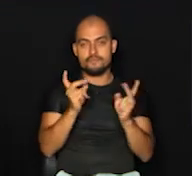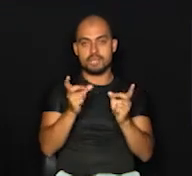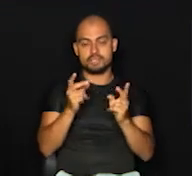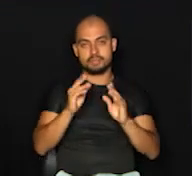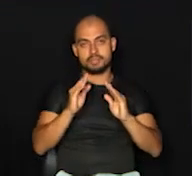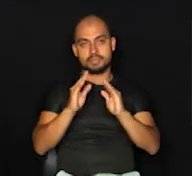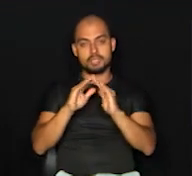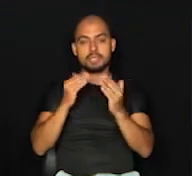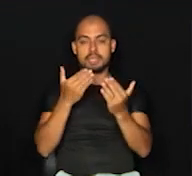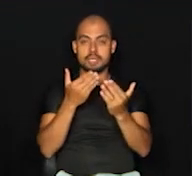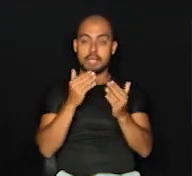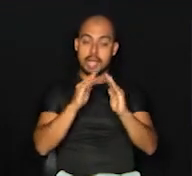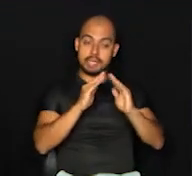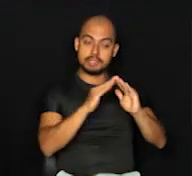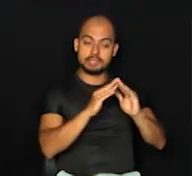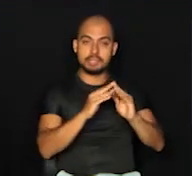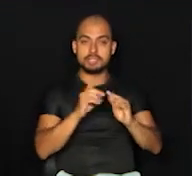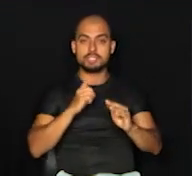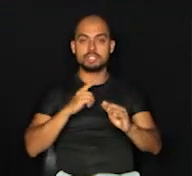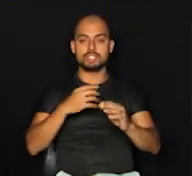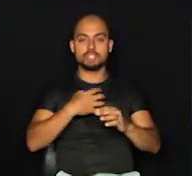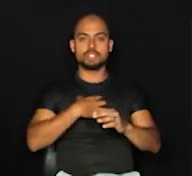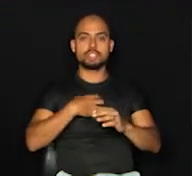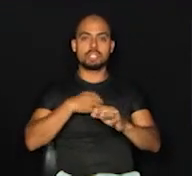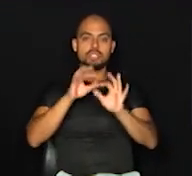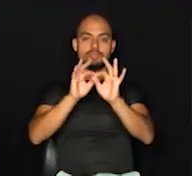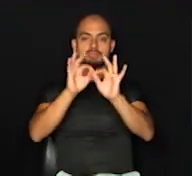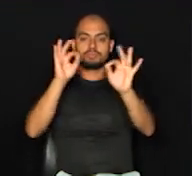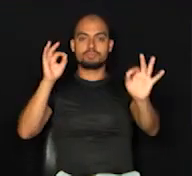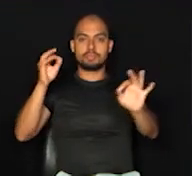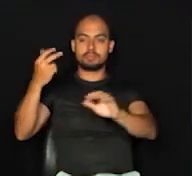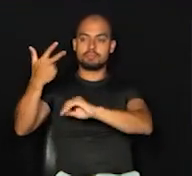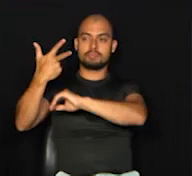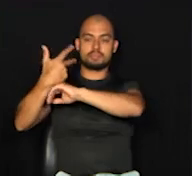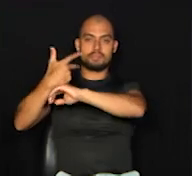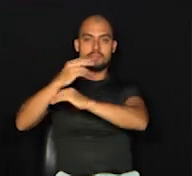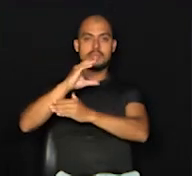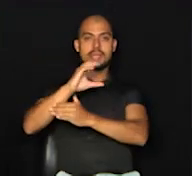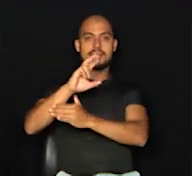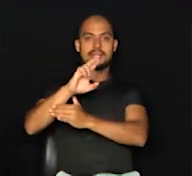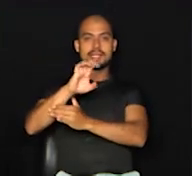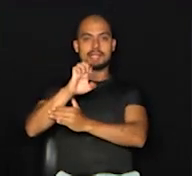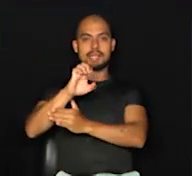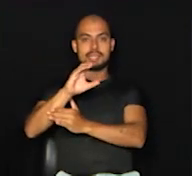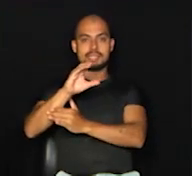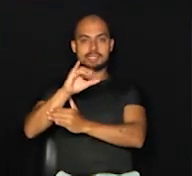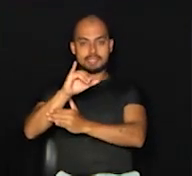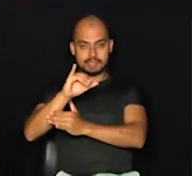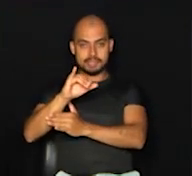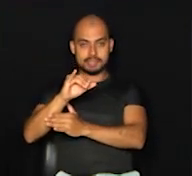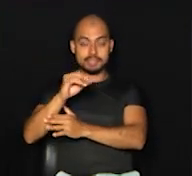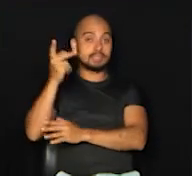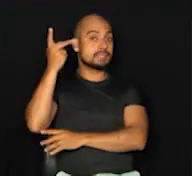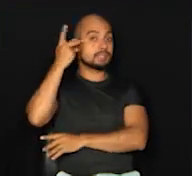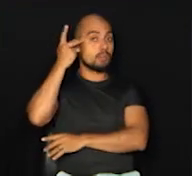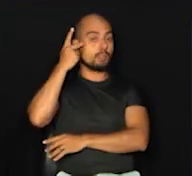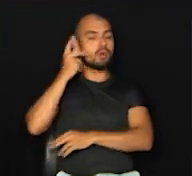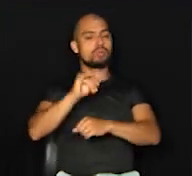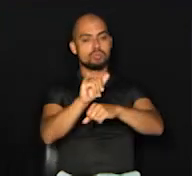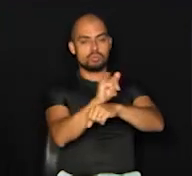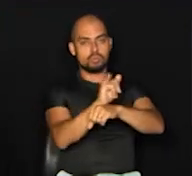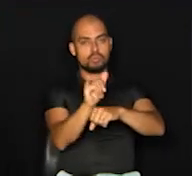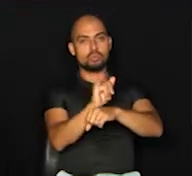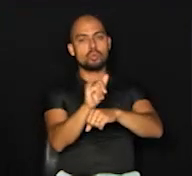na modalidade EAD, com transmissão ao vivo do Cresce São Paulo, que é na TV Cresce, no YouTube, Facebook